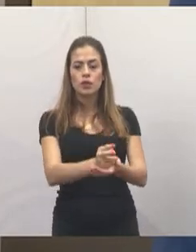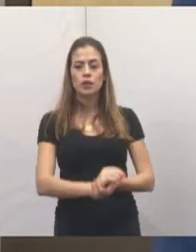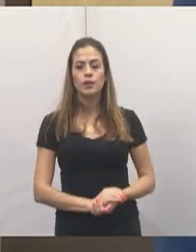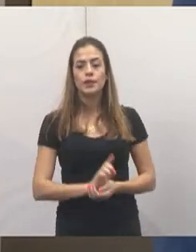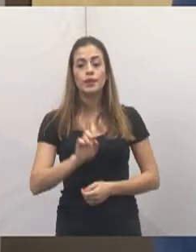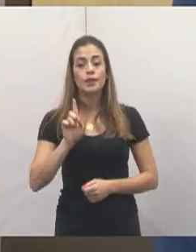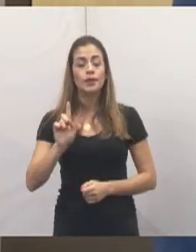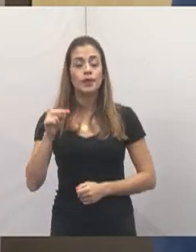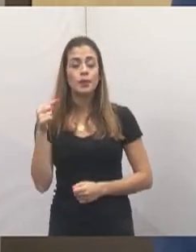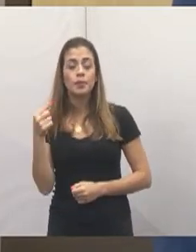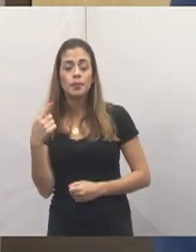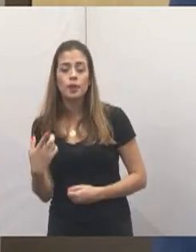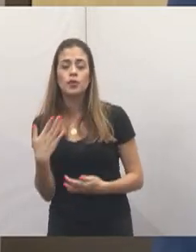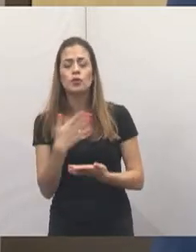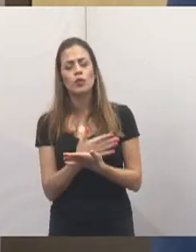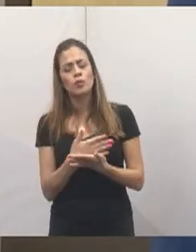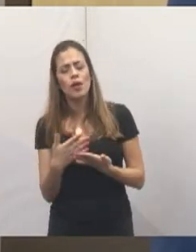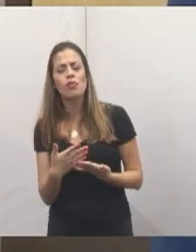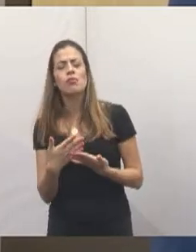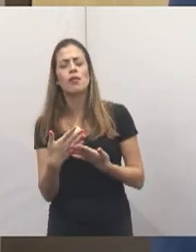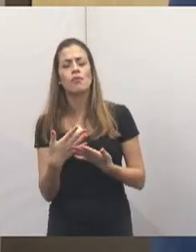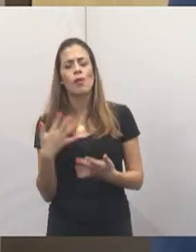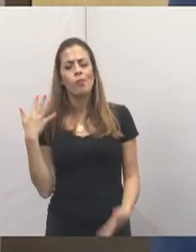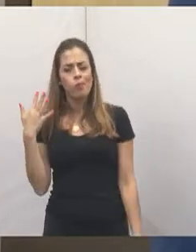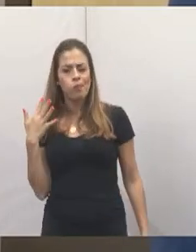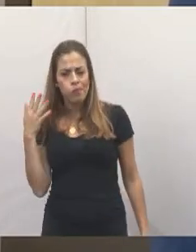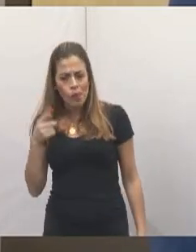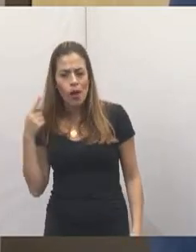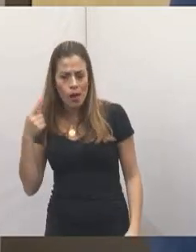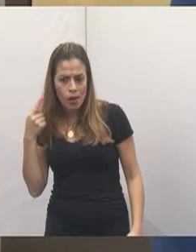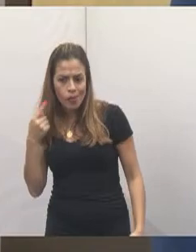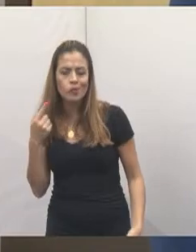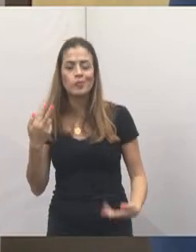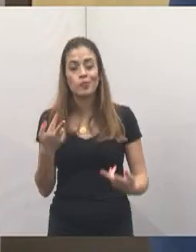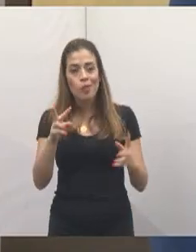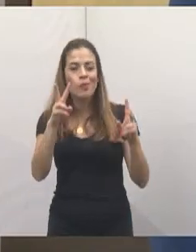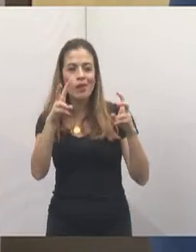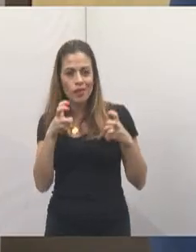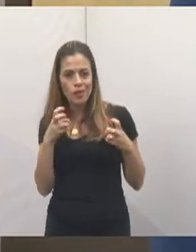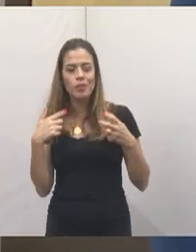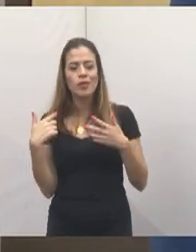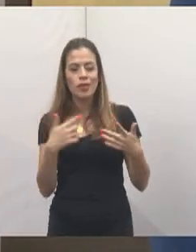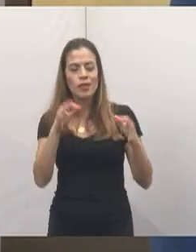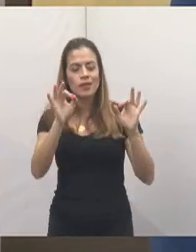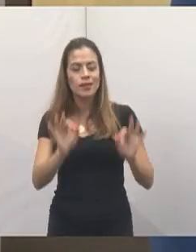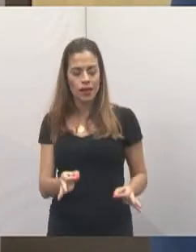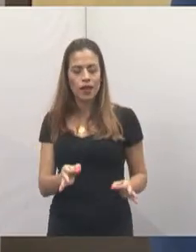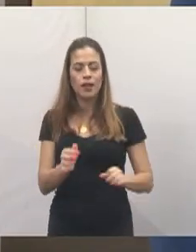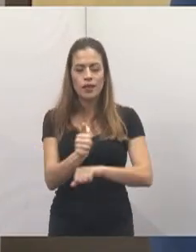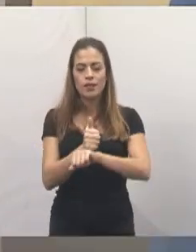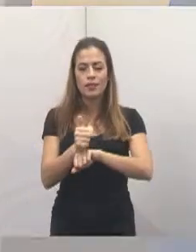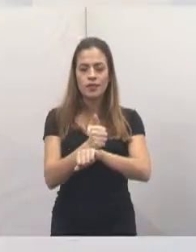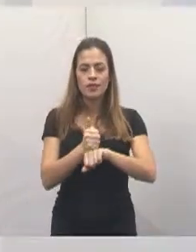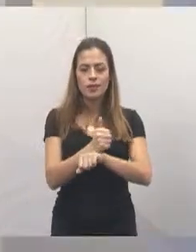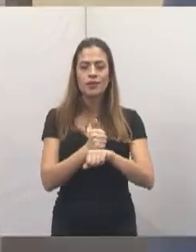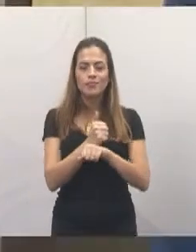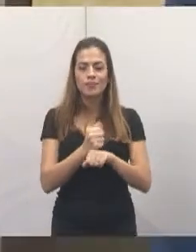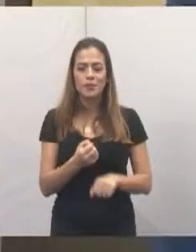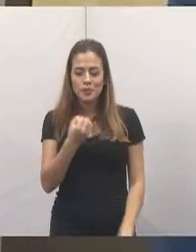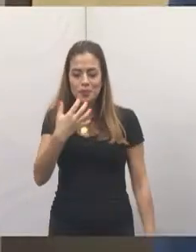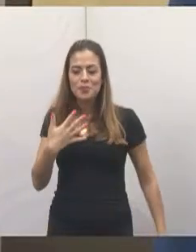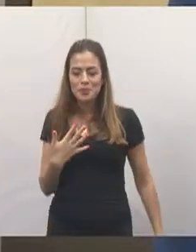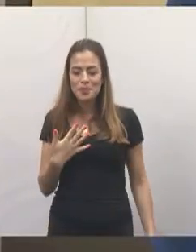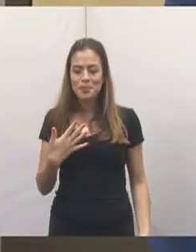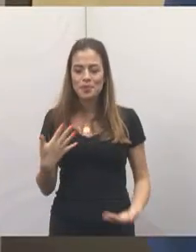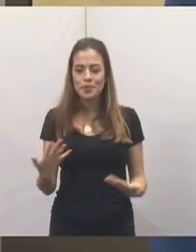entrei, me formei, comecei a atuar, eu me identifiquei plenamente na profissão, então foi um acidente muito bem-vindo. No ano que